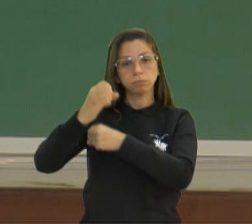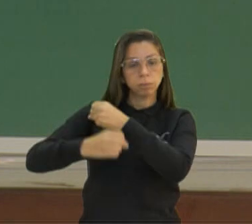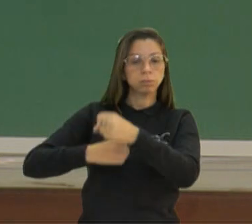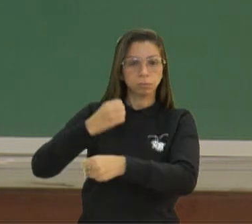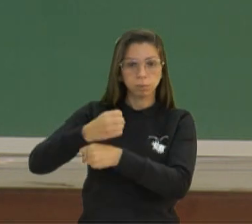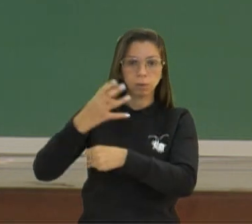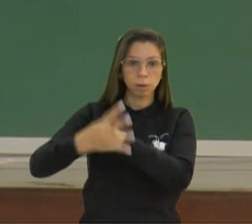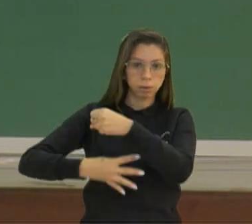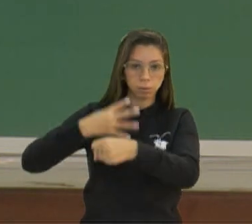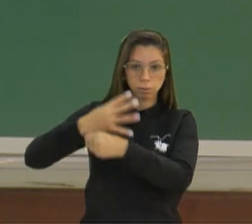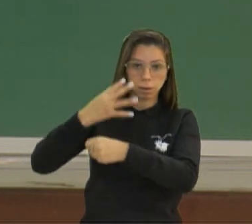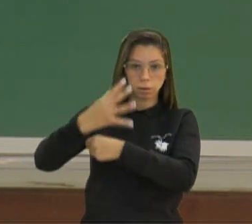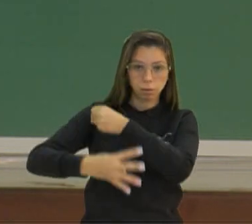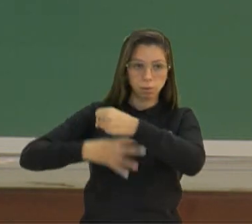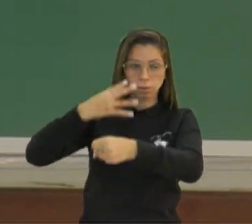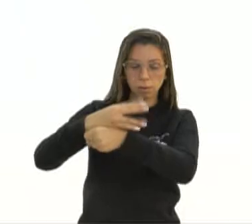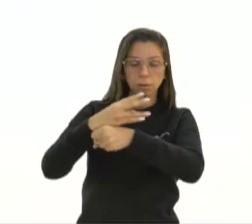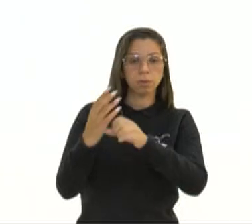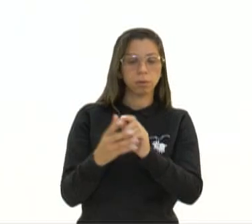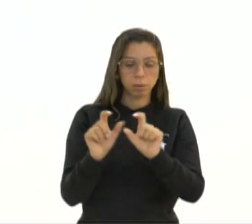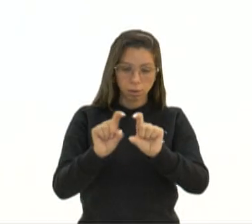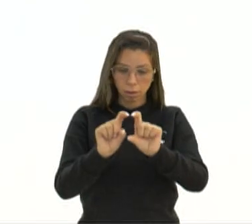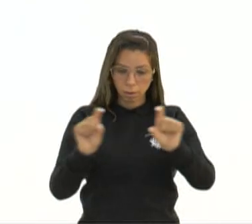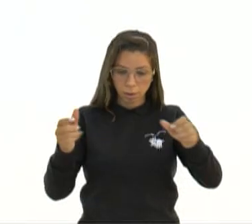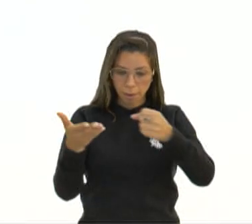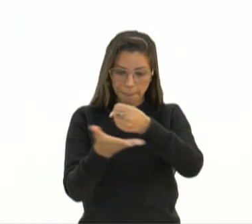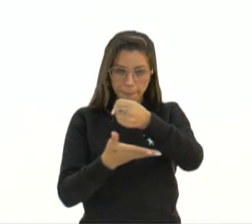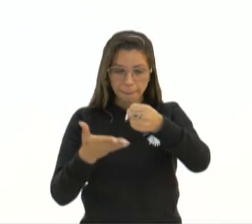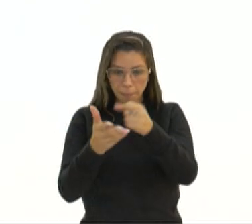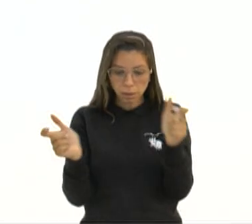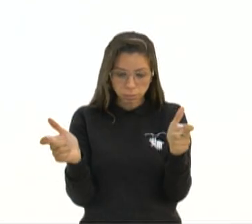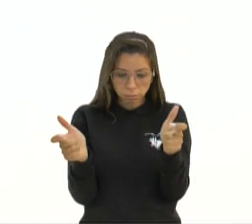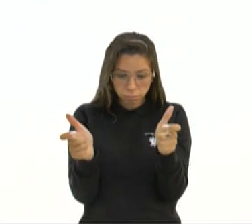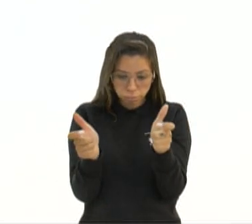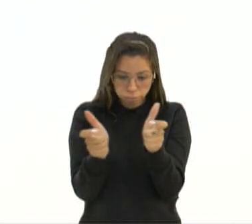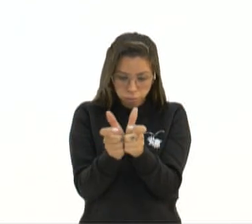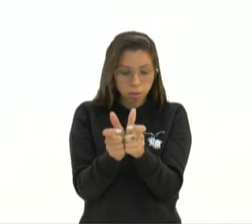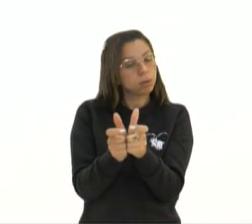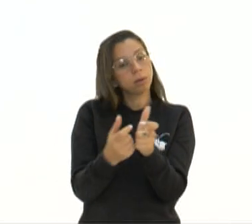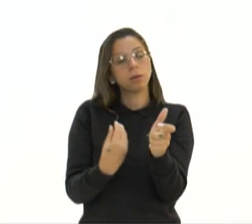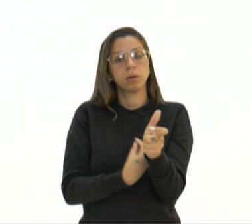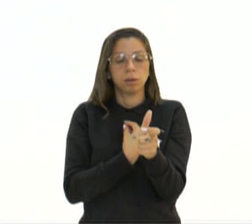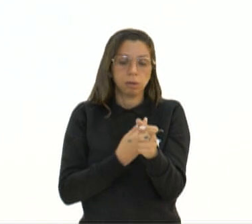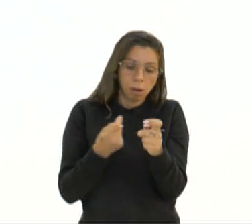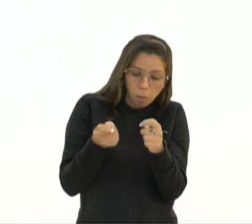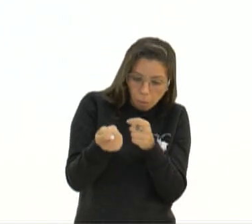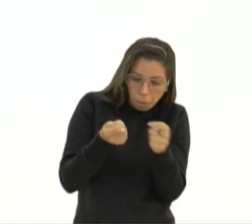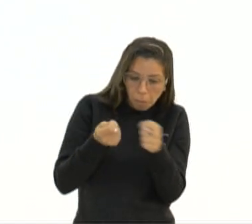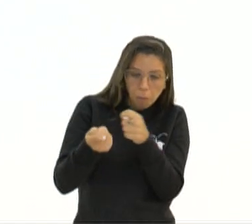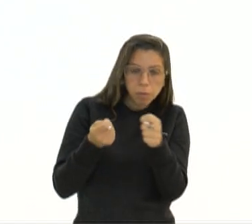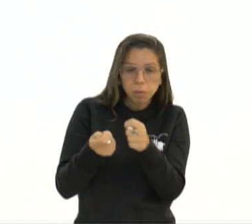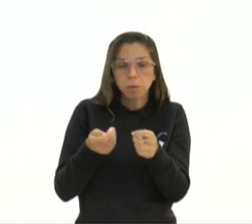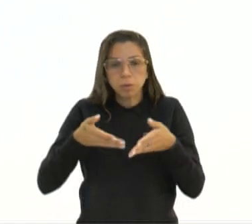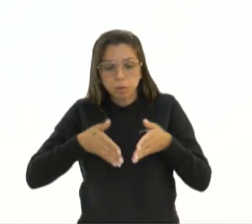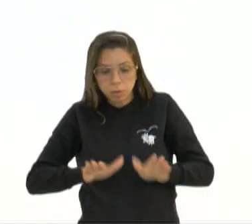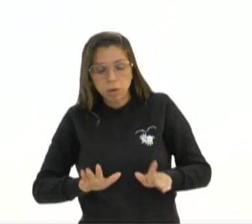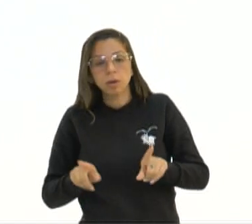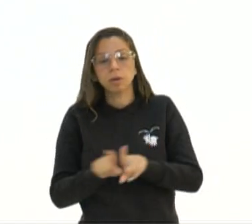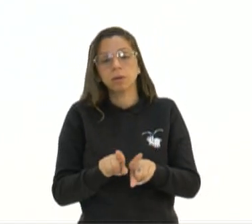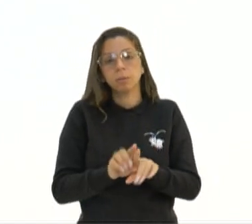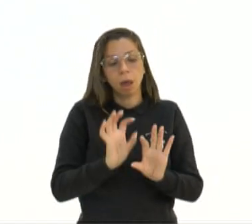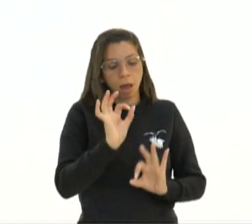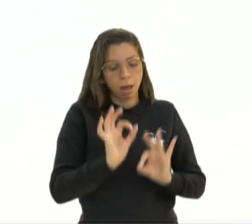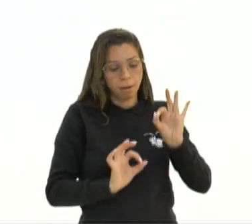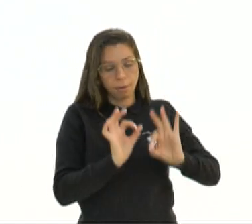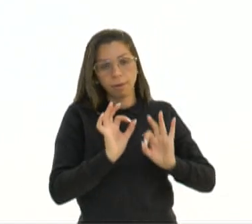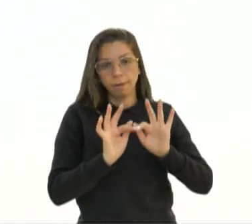uma pirâmide até de base estreita, isso quer dizer que existe controle de natalidade, existe planejamento familiar em